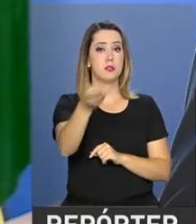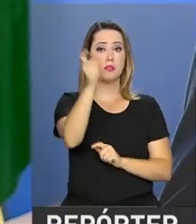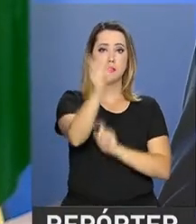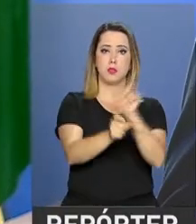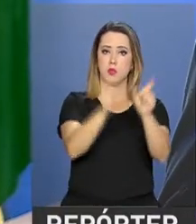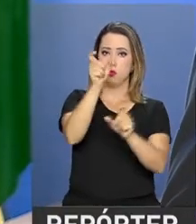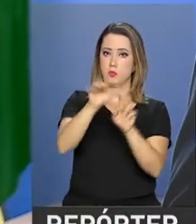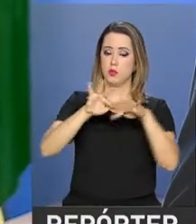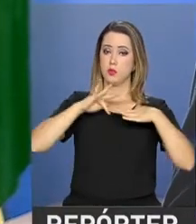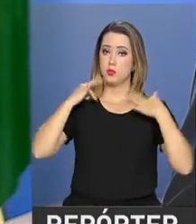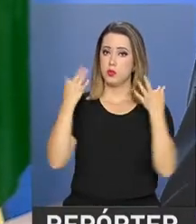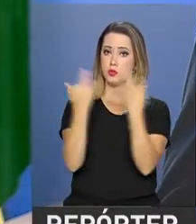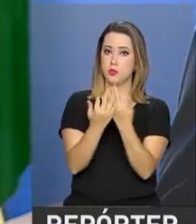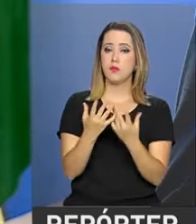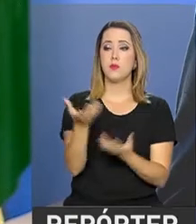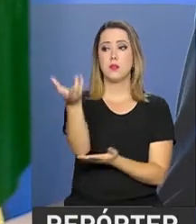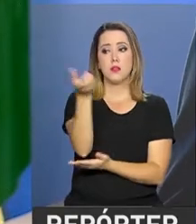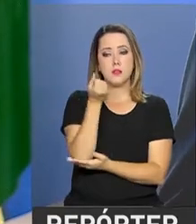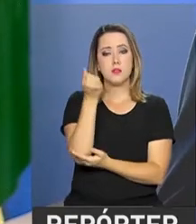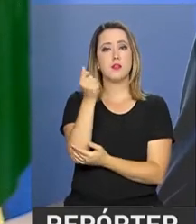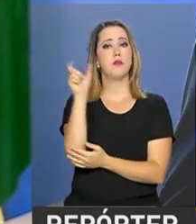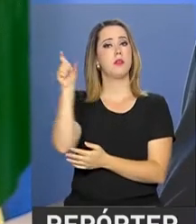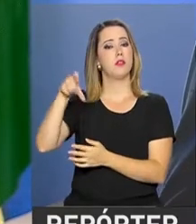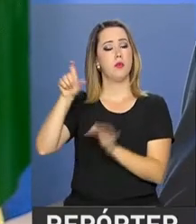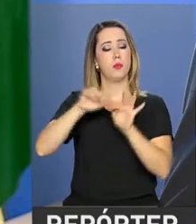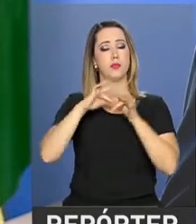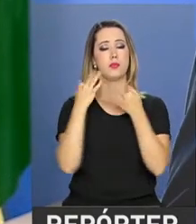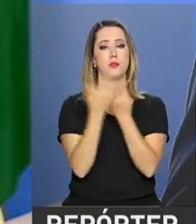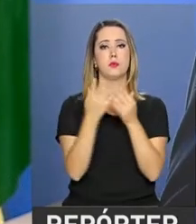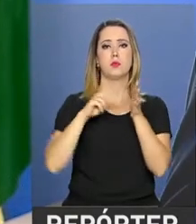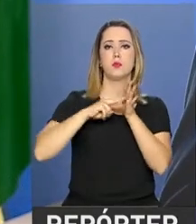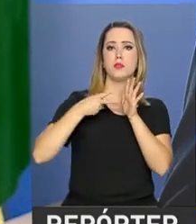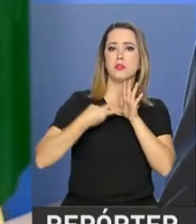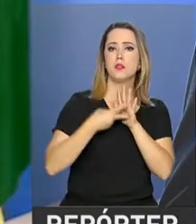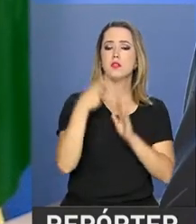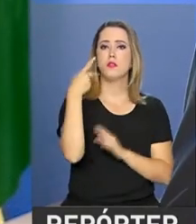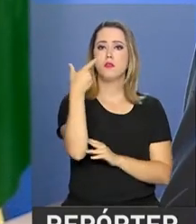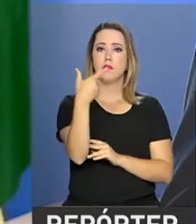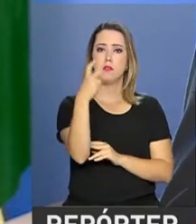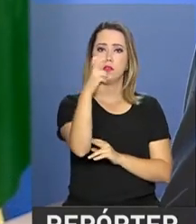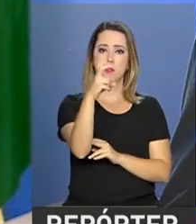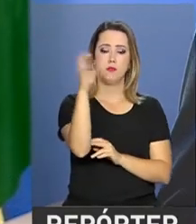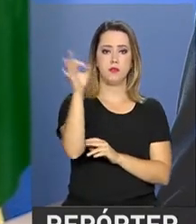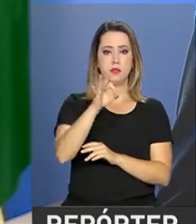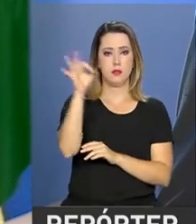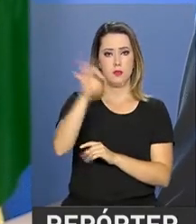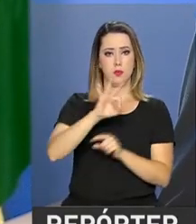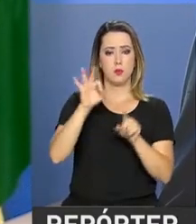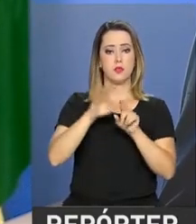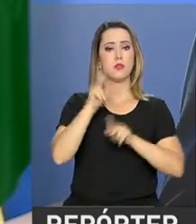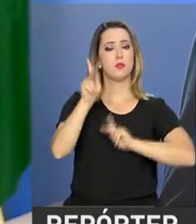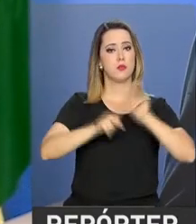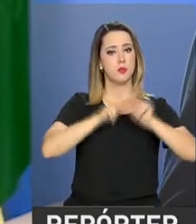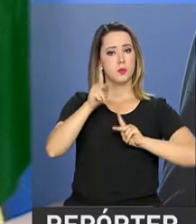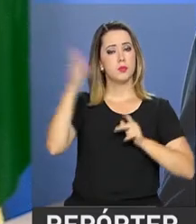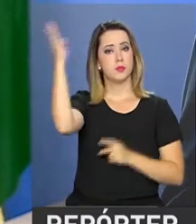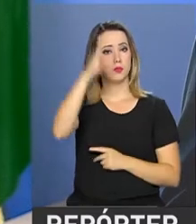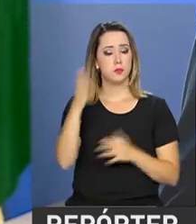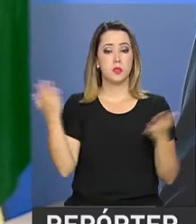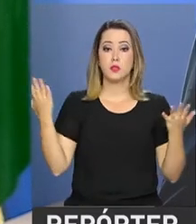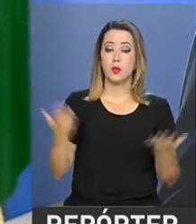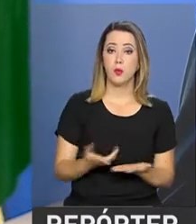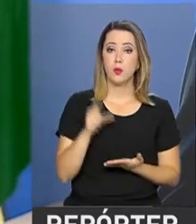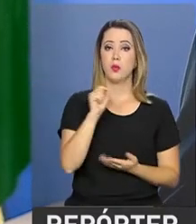o benefício do Bolsa Família. Isso corresponde a cerca de 25% da população brasileira. Agora, o governo quer ajudar